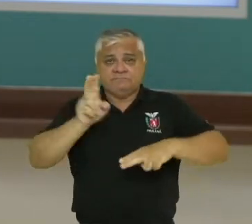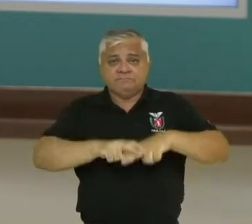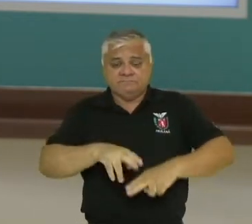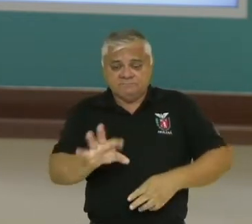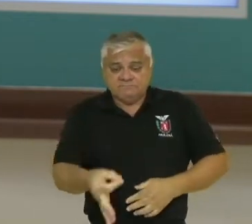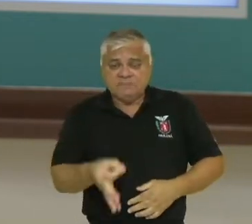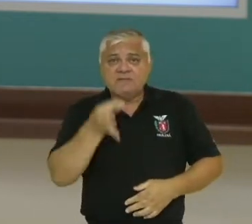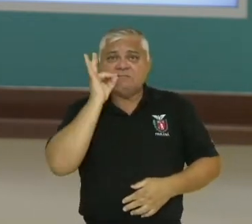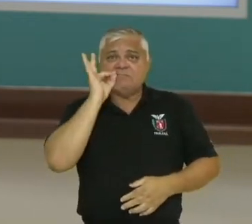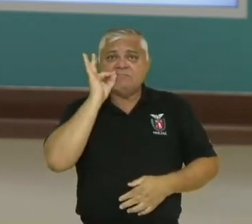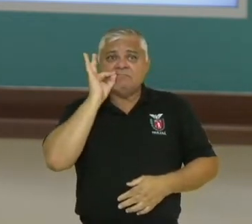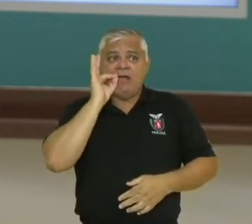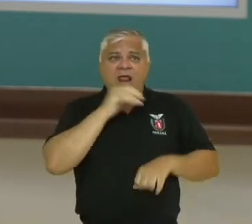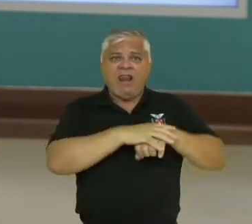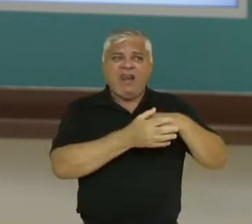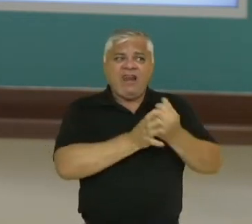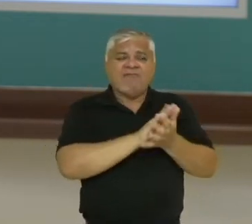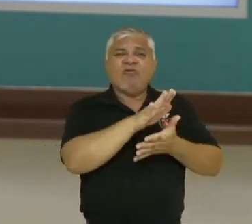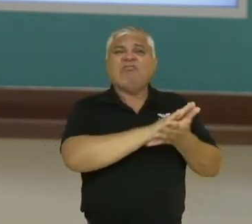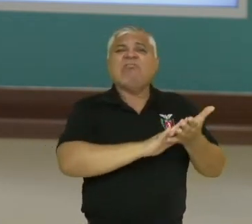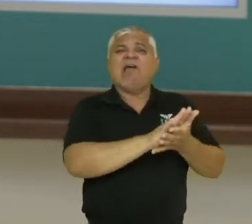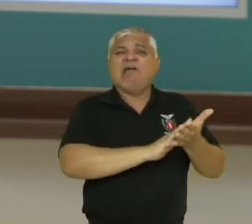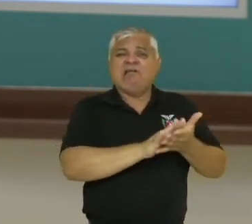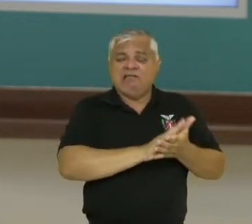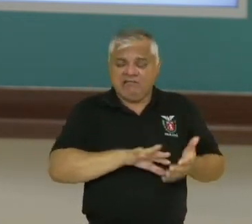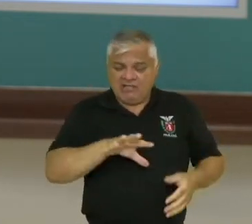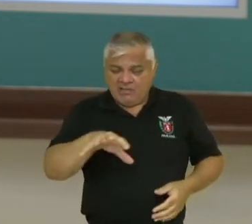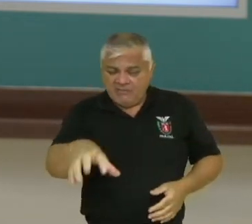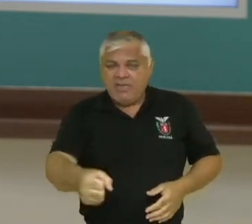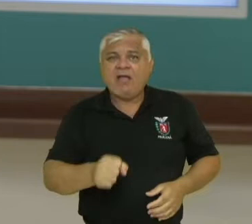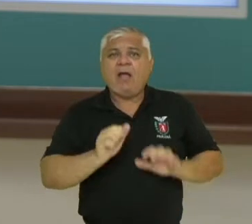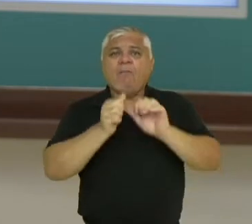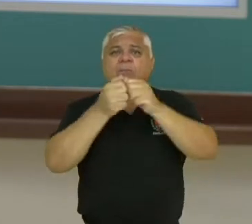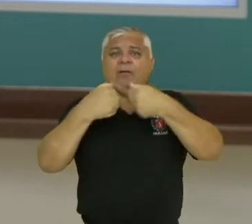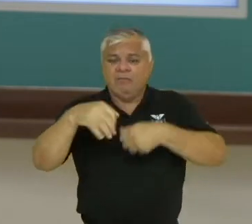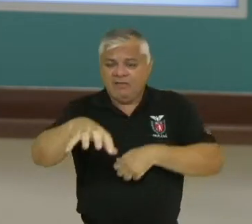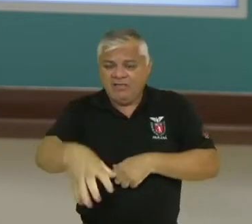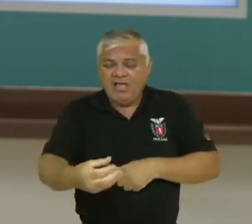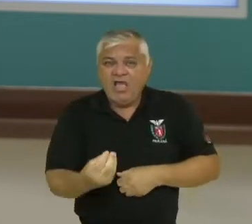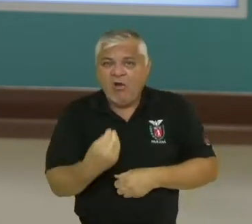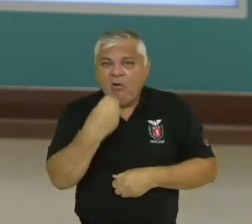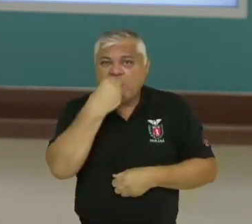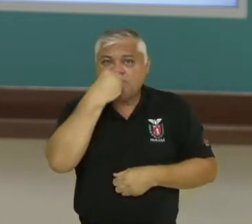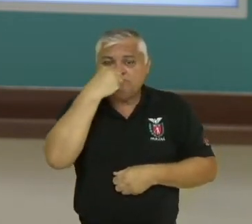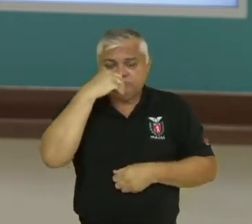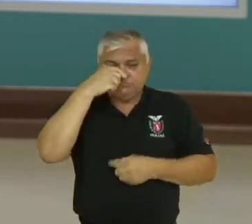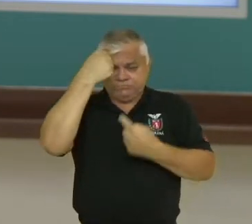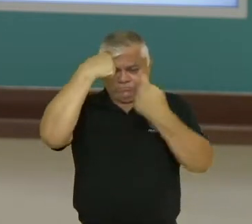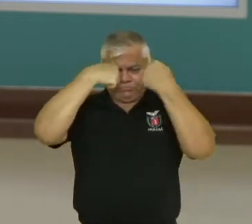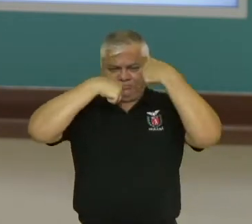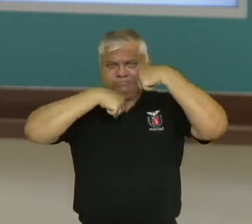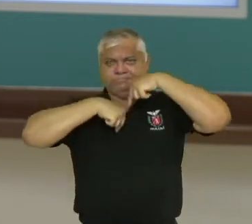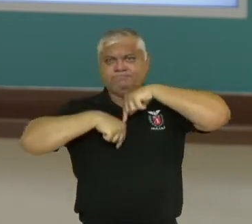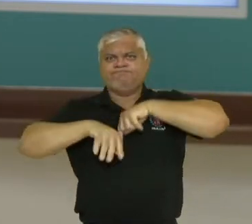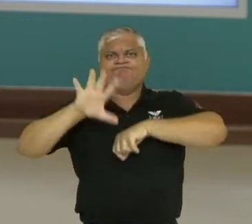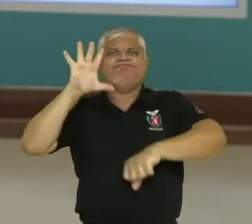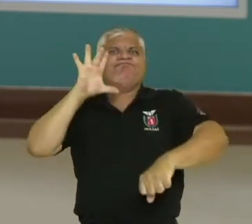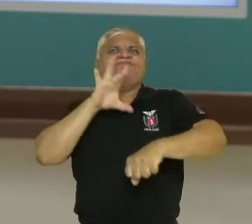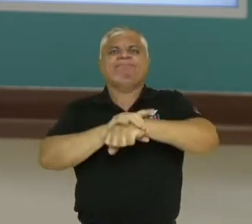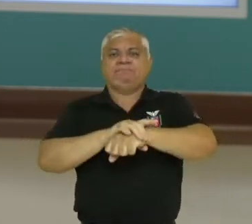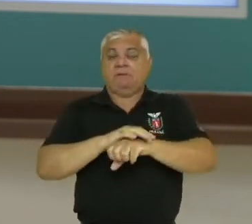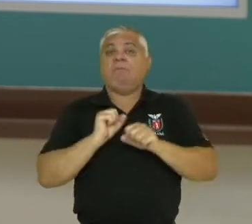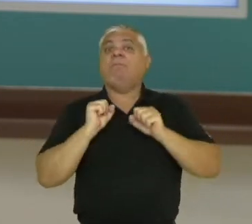mão que não lavou, você pode contaminar o alimento e você pode ficar doente. Você pode estar doente